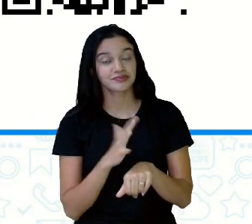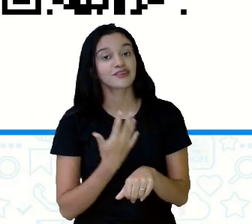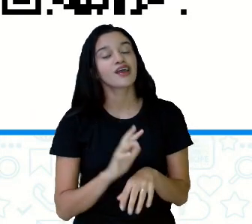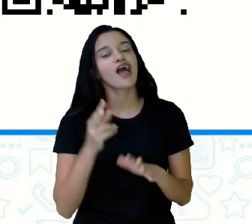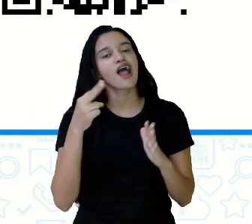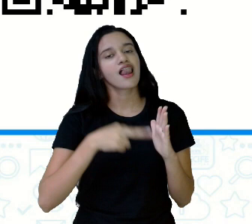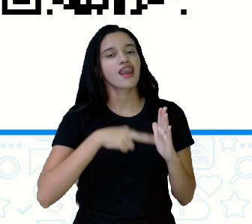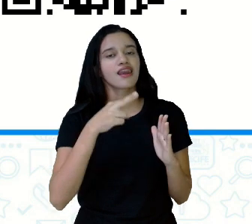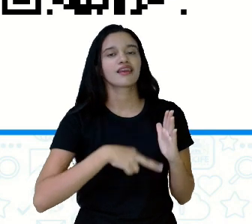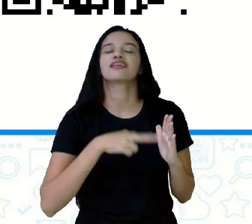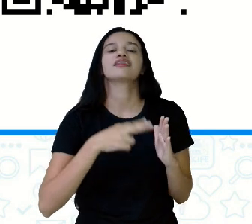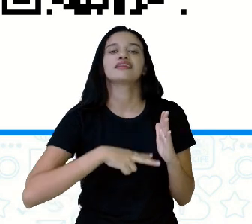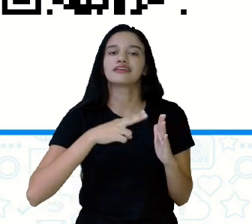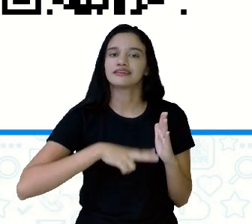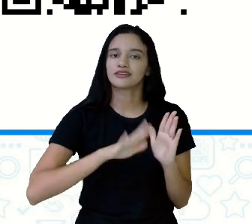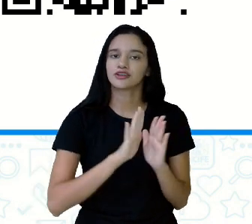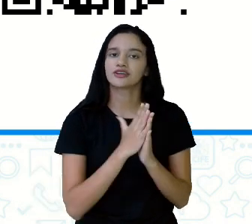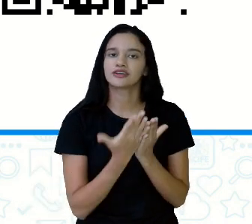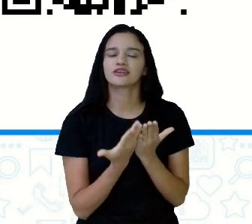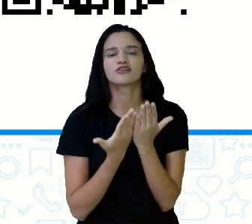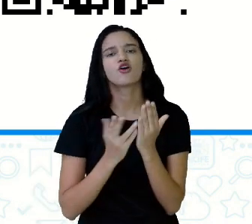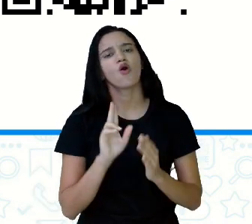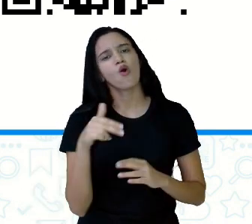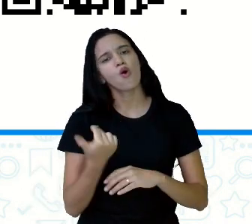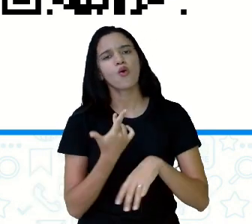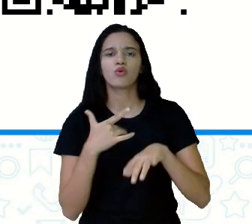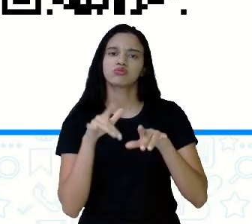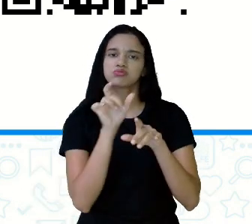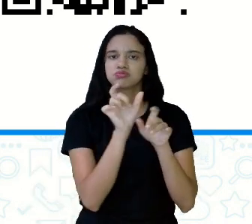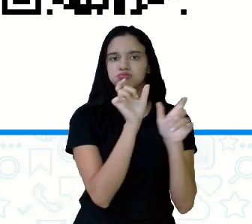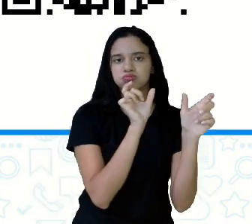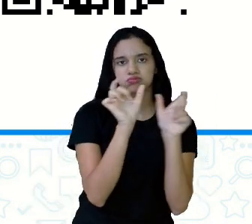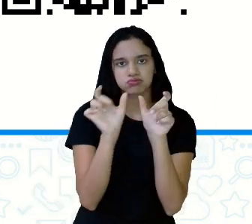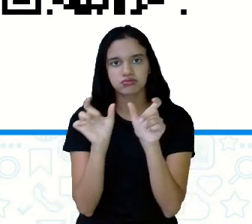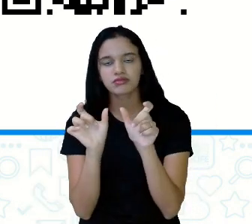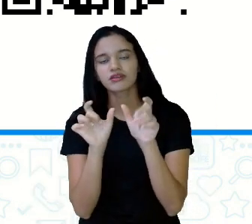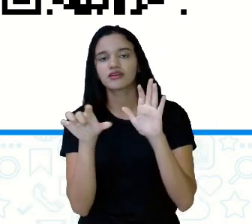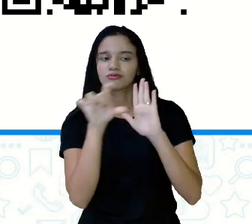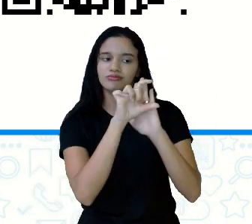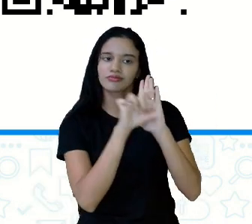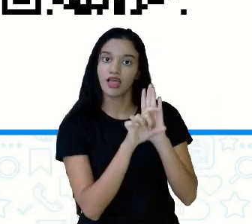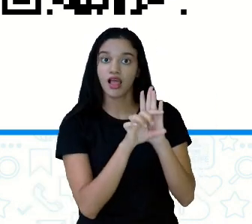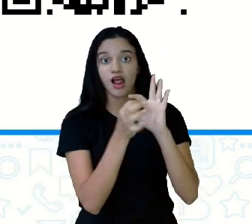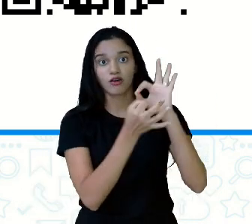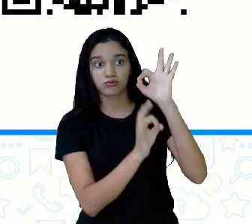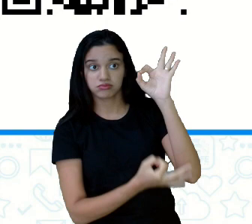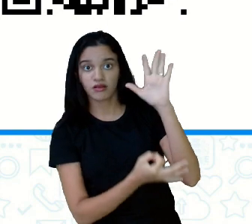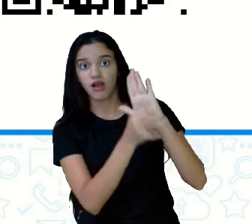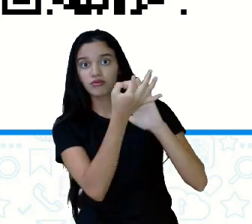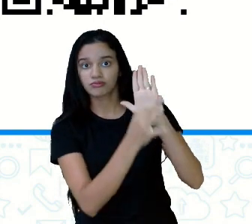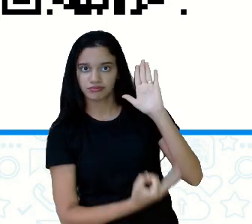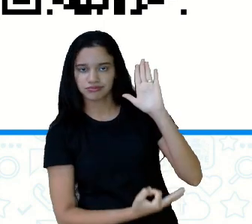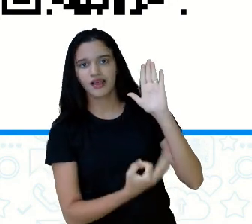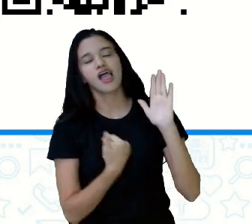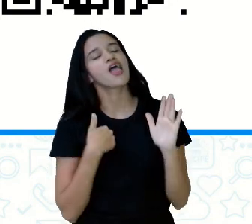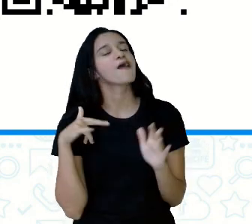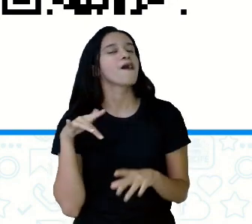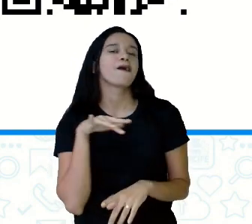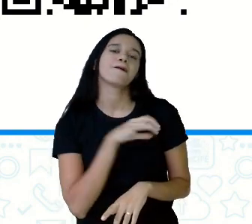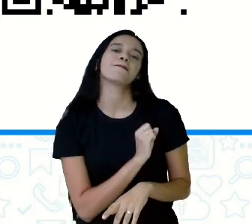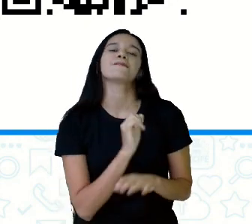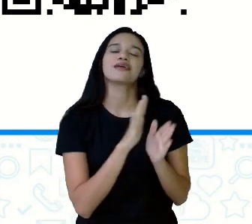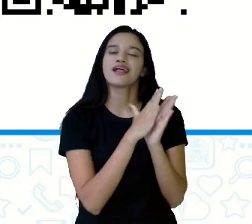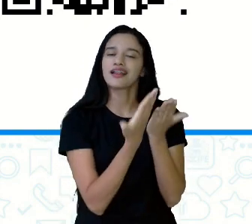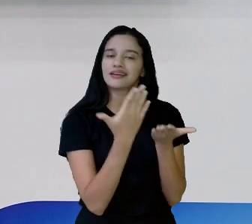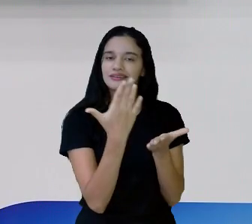ler novamente o livro, ou pelo menos alguns trechos, tá bom? Ele é um pouquinho longo, mas eu sei que você amou, eu mesmo amei esse